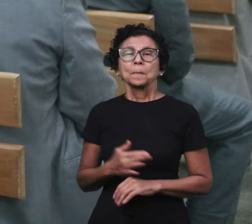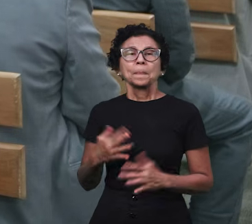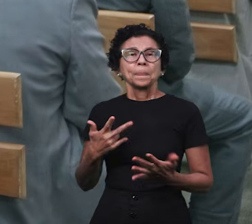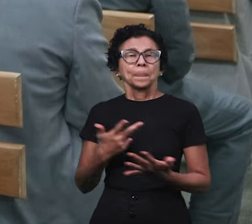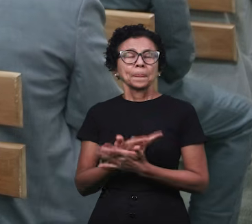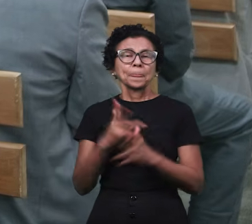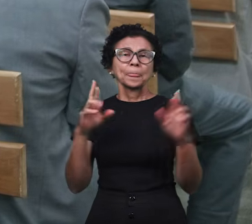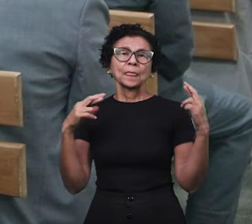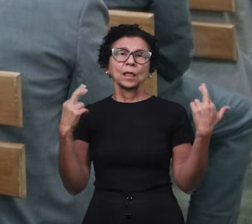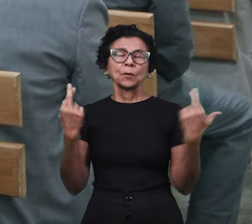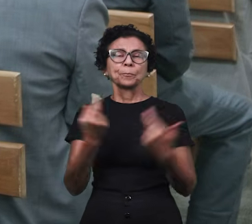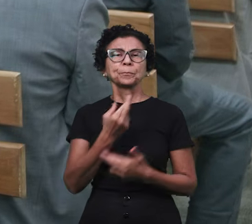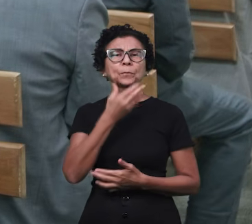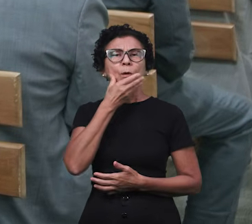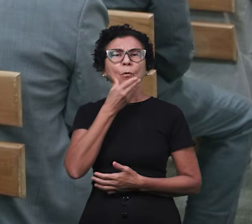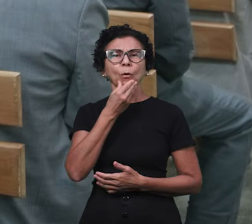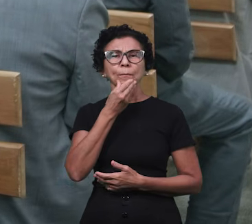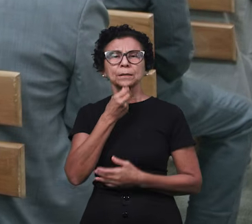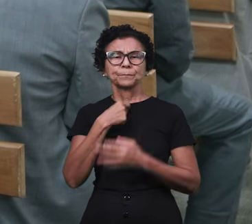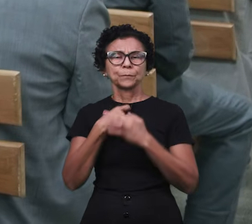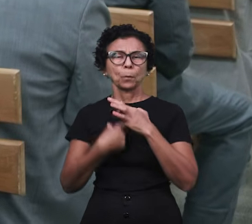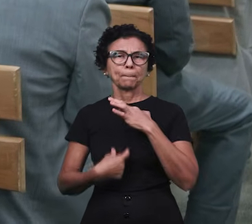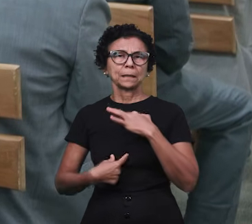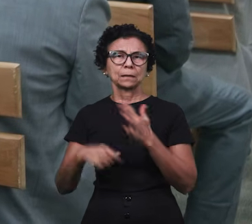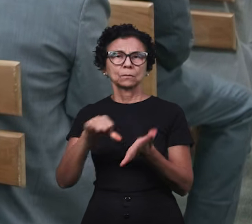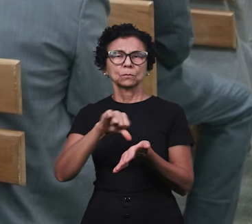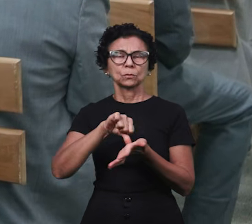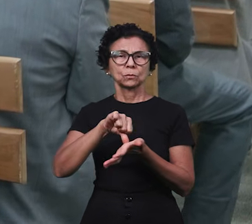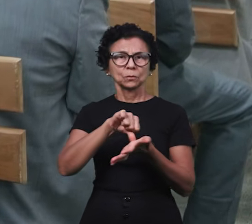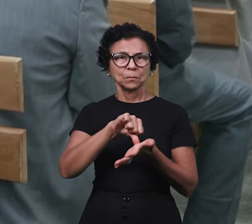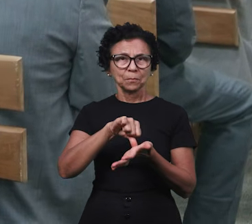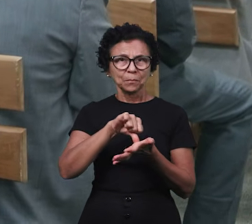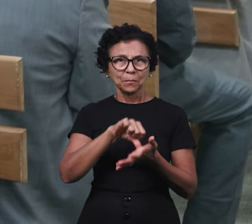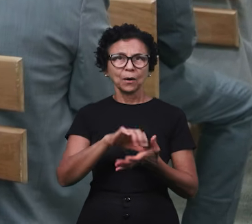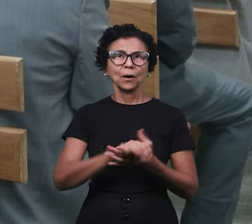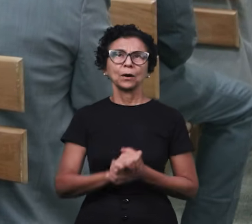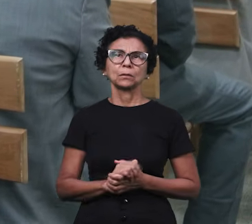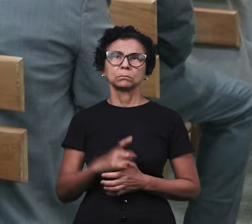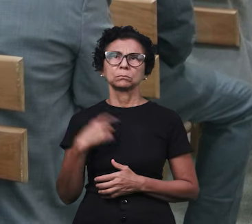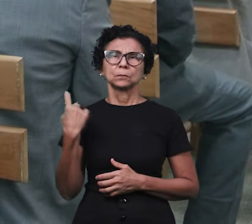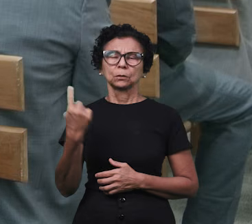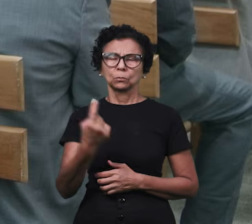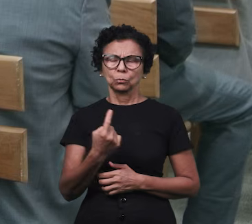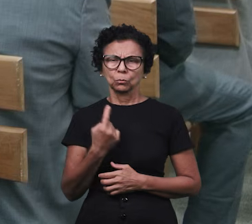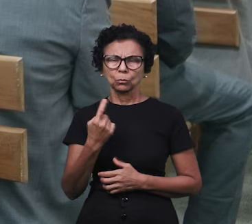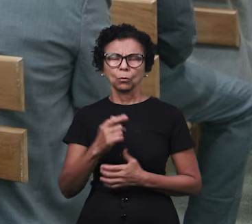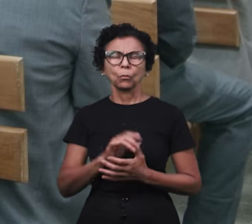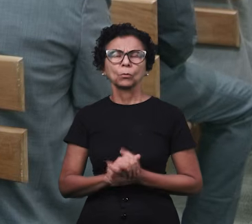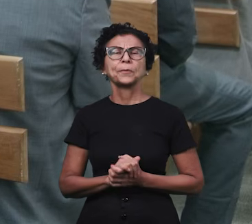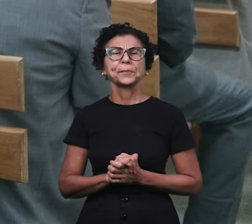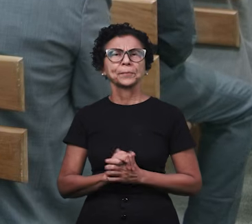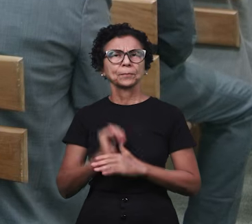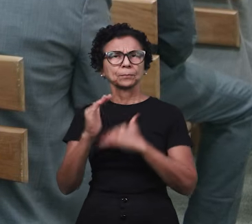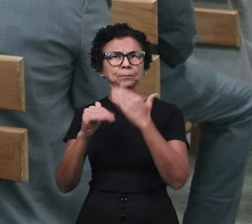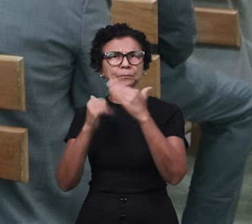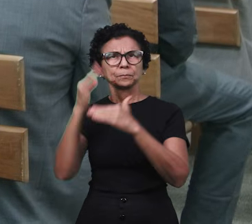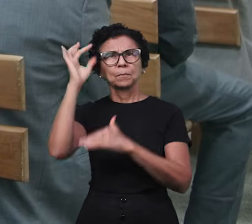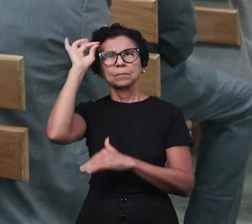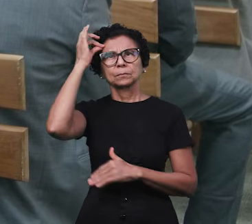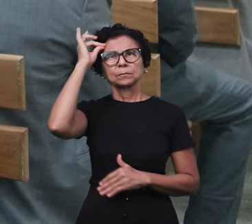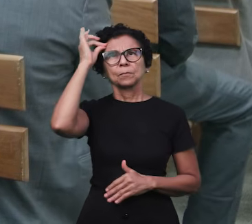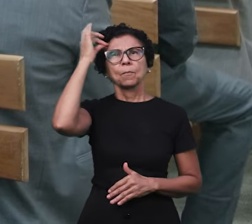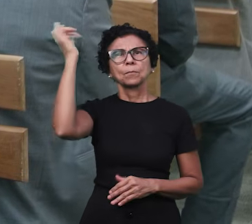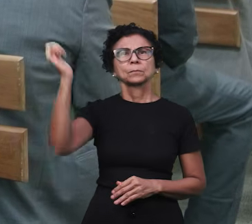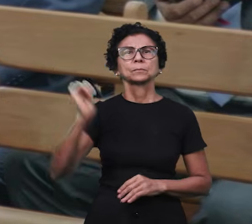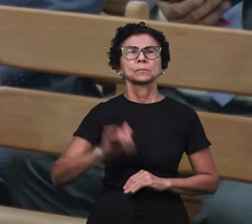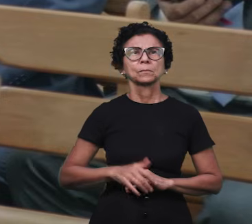na ICM Newark uma reunião com varões e obreiros do polo, que trouxe grande edificação e fortalecimento ao corpo de